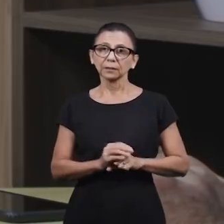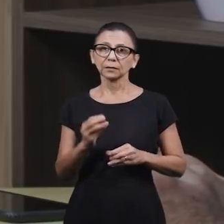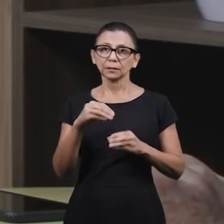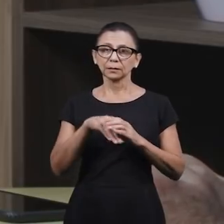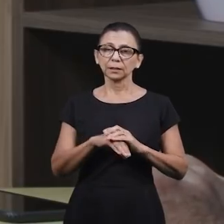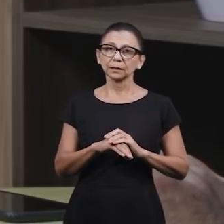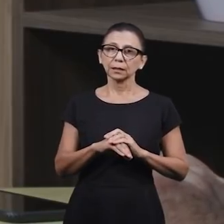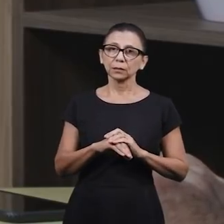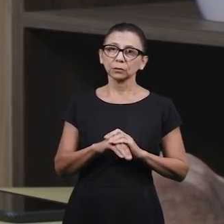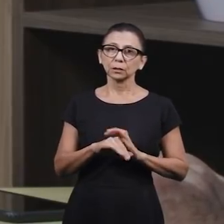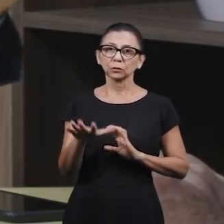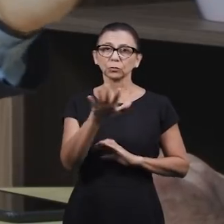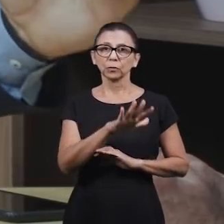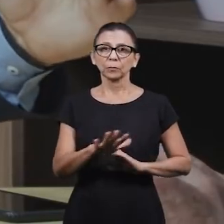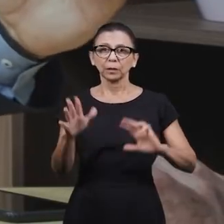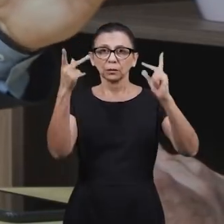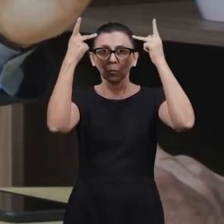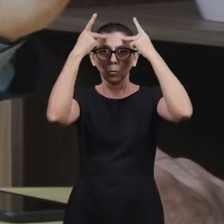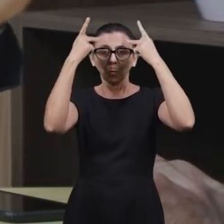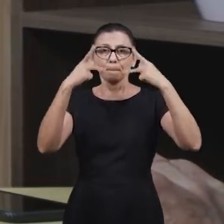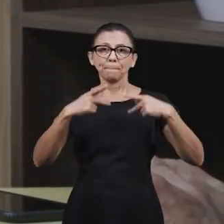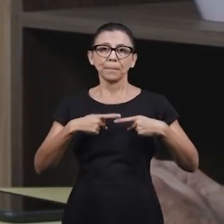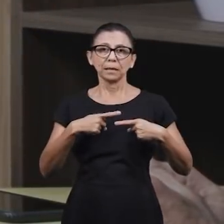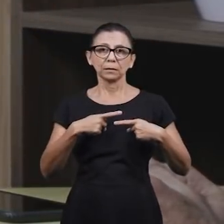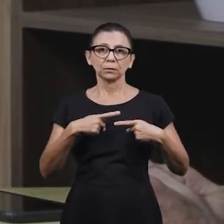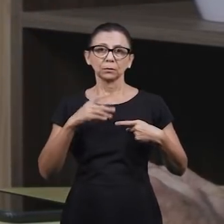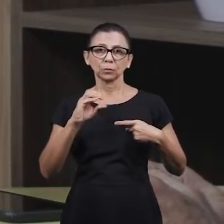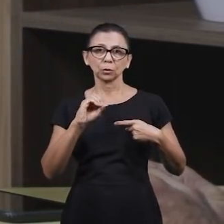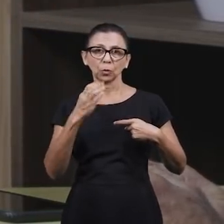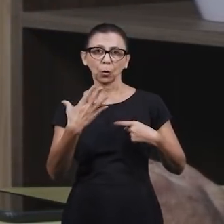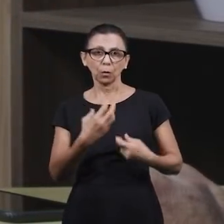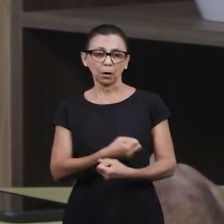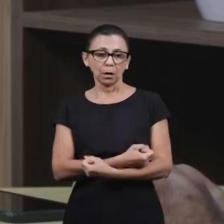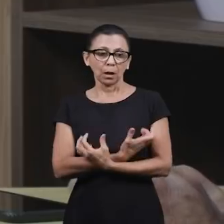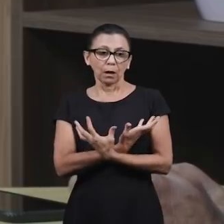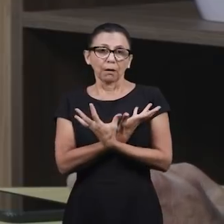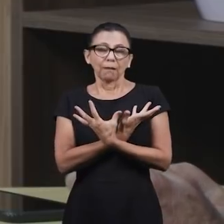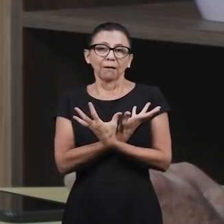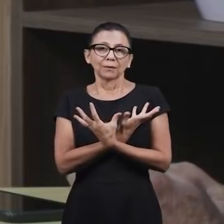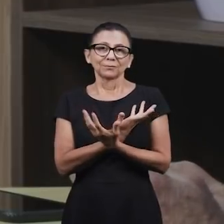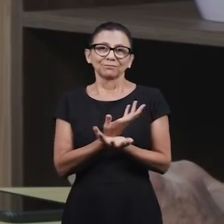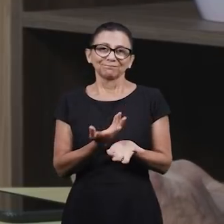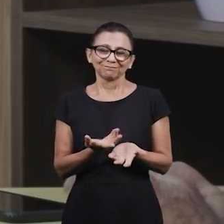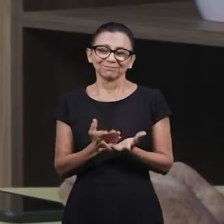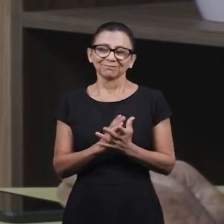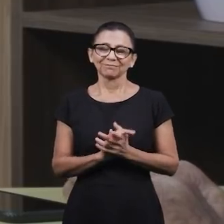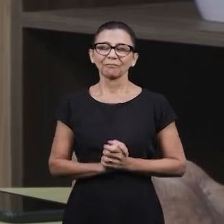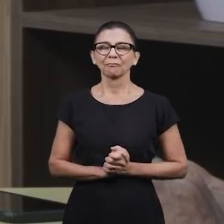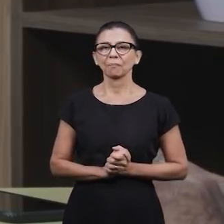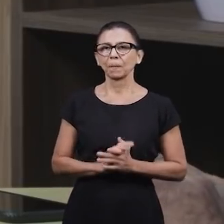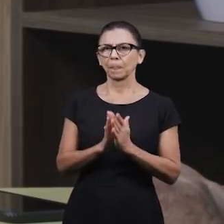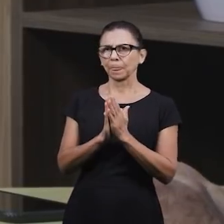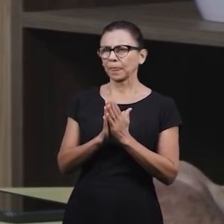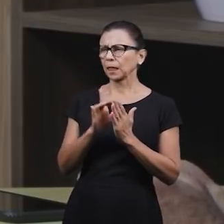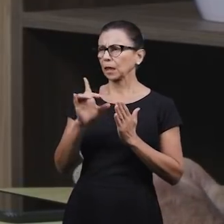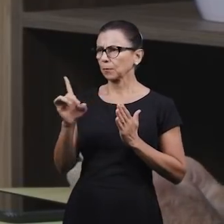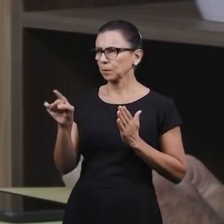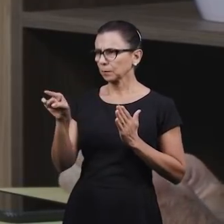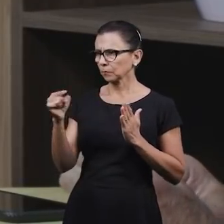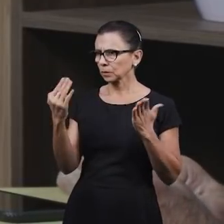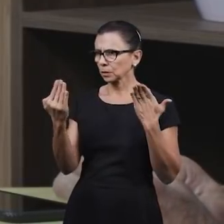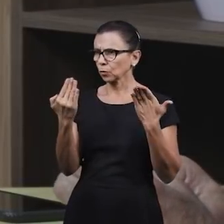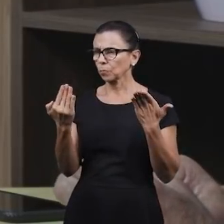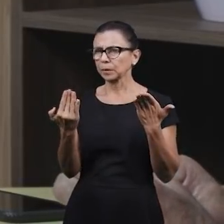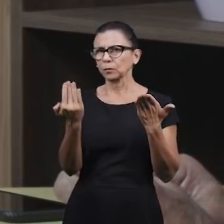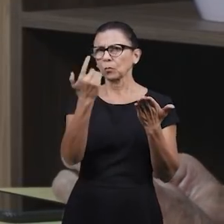ambiente racional ou emocional. Então, essa comparação que você fez da Bíblia com todos os